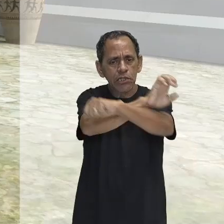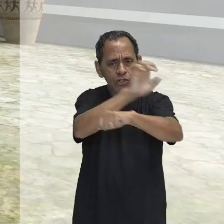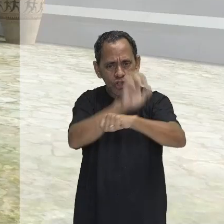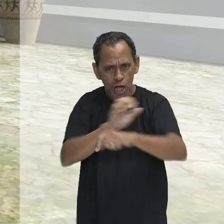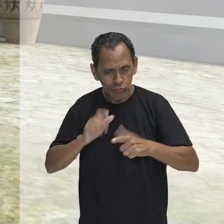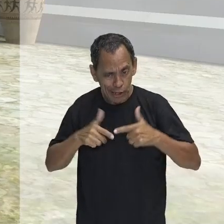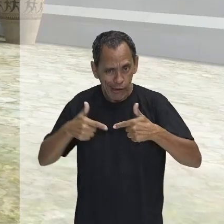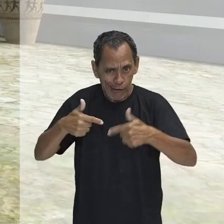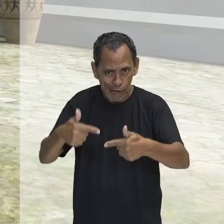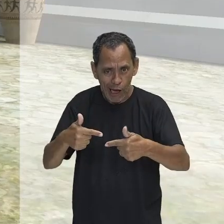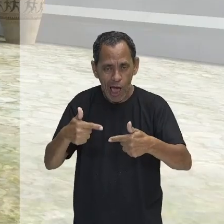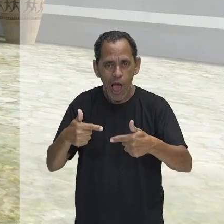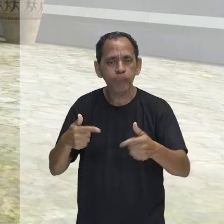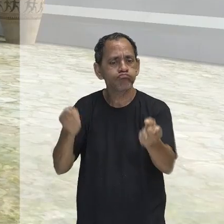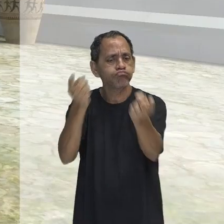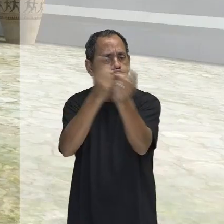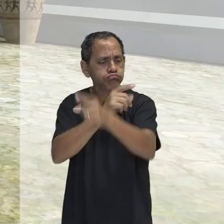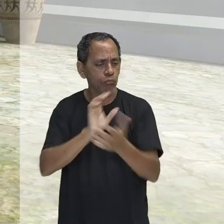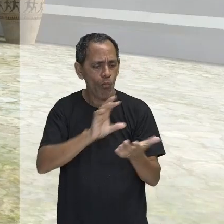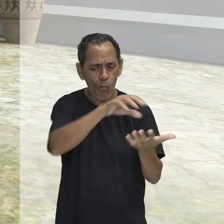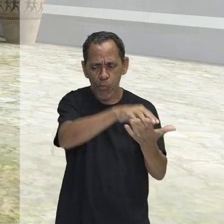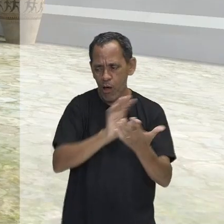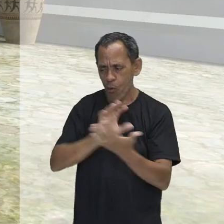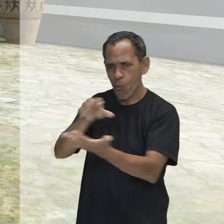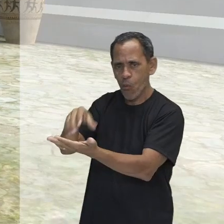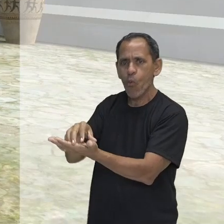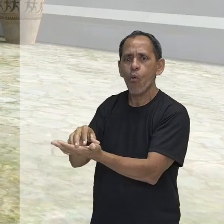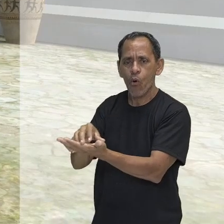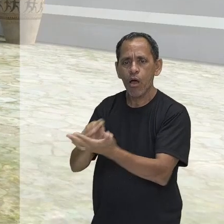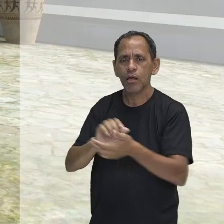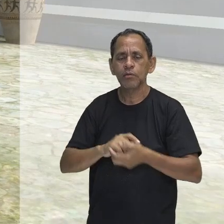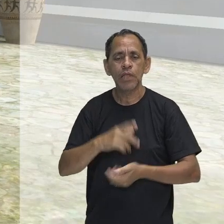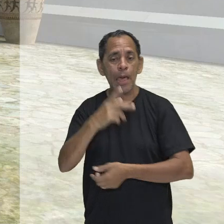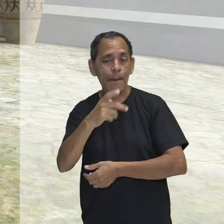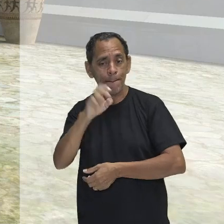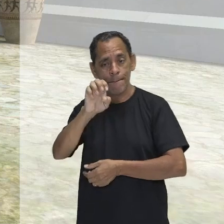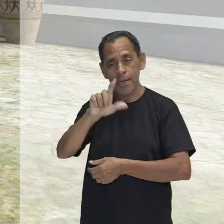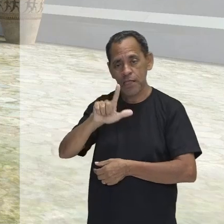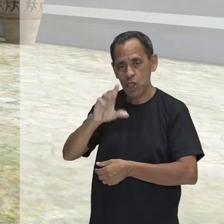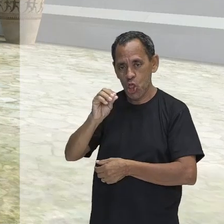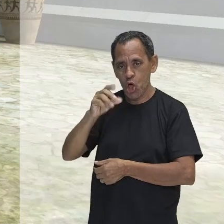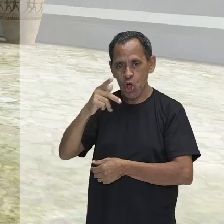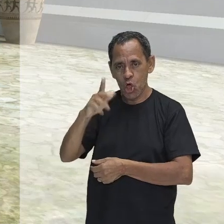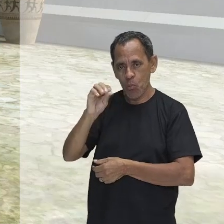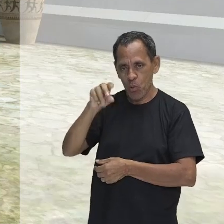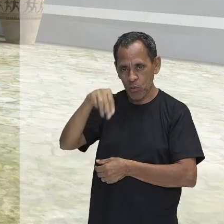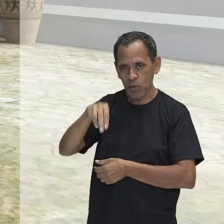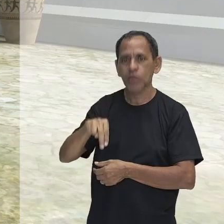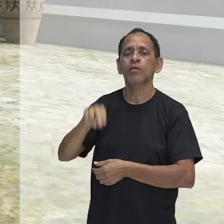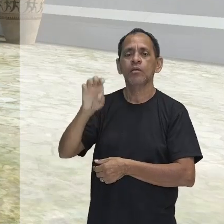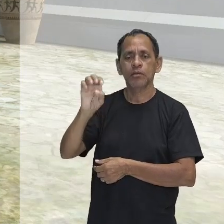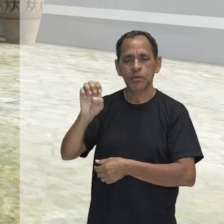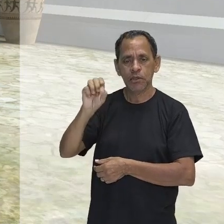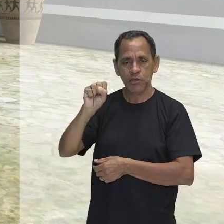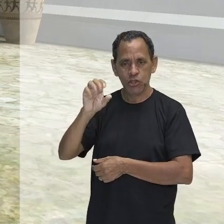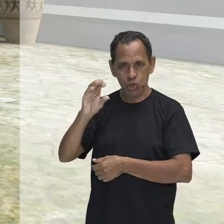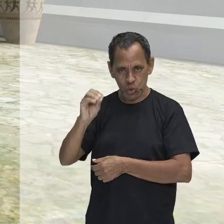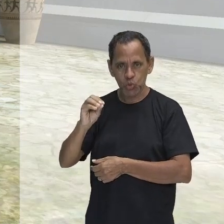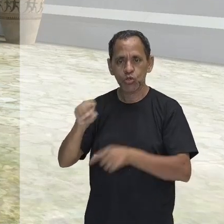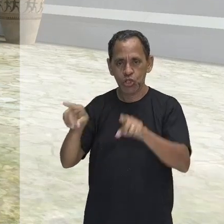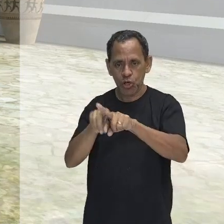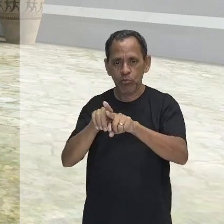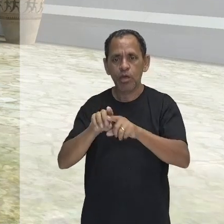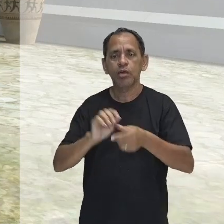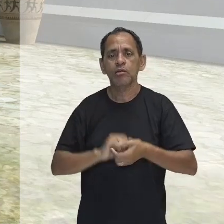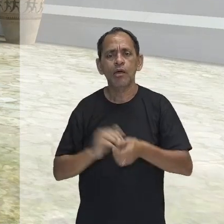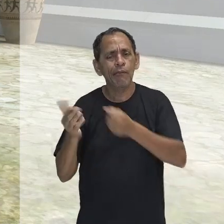guerreando umas contra as outras, como no caso da Guerra do Peloponeso, que foi travada justamente pela Liga do Peloponeso,